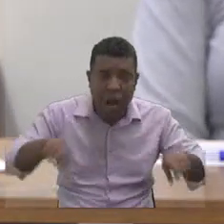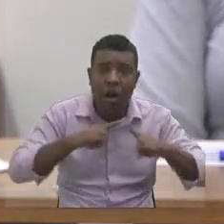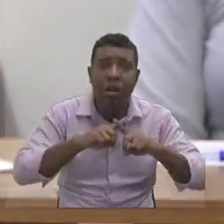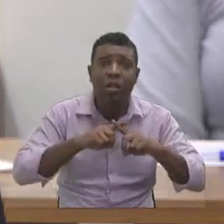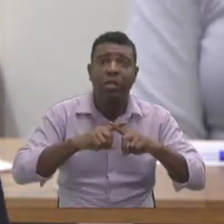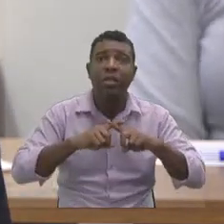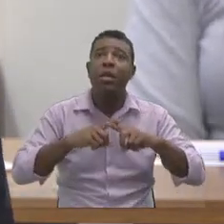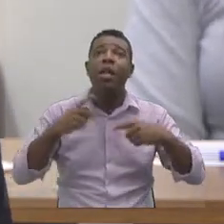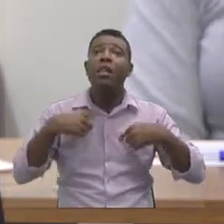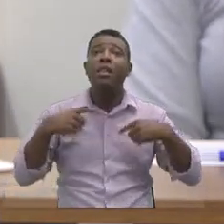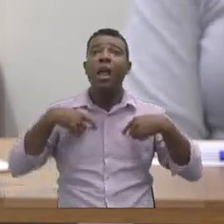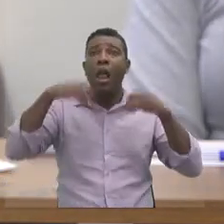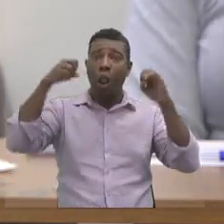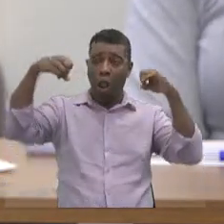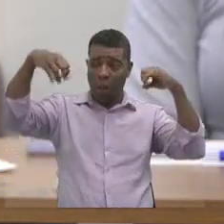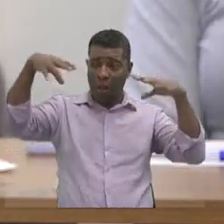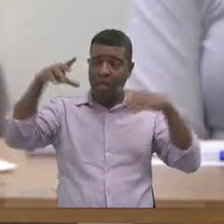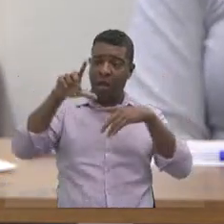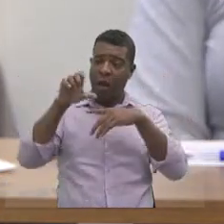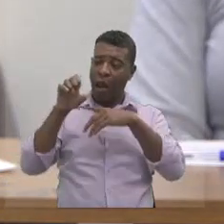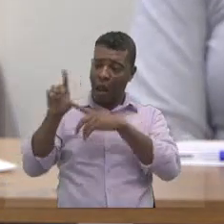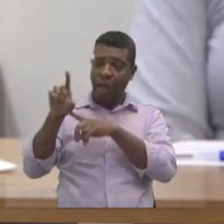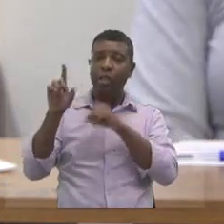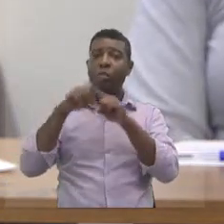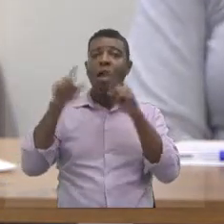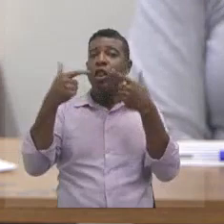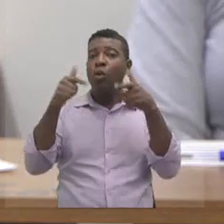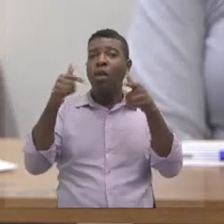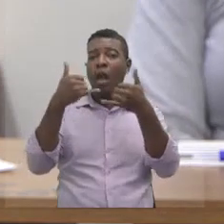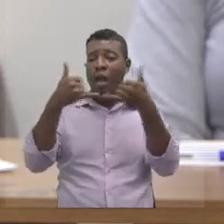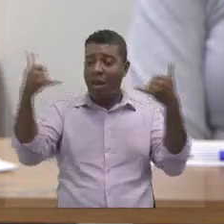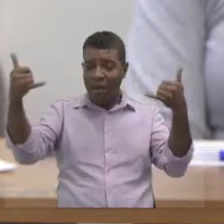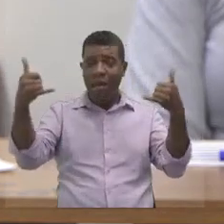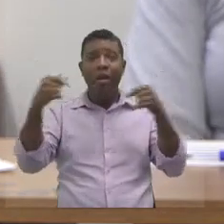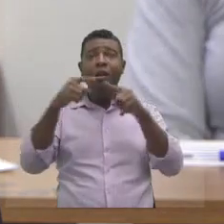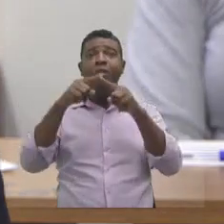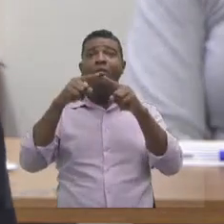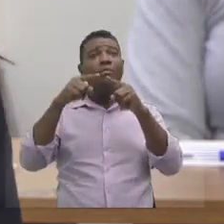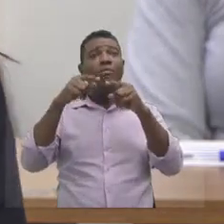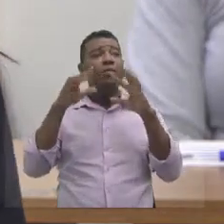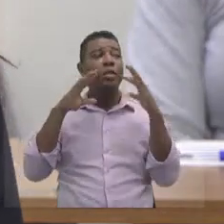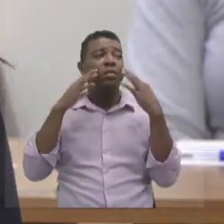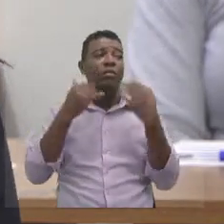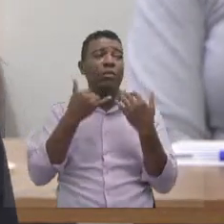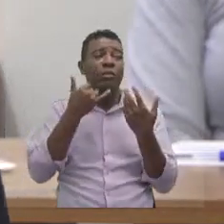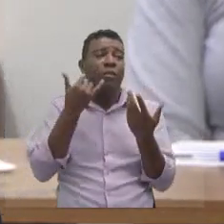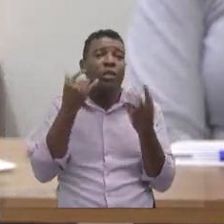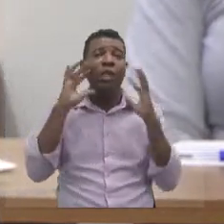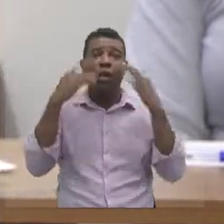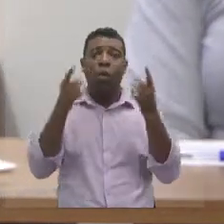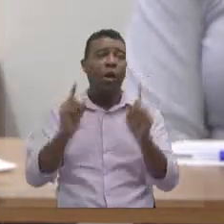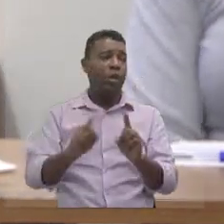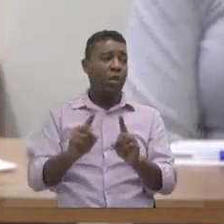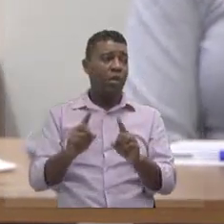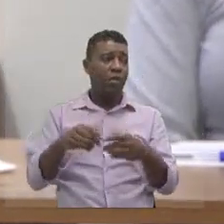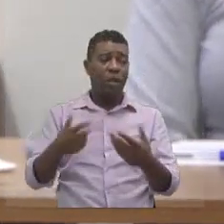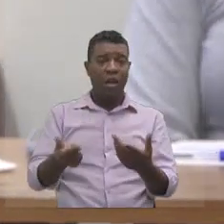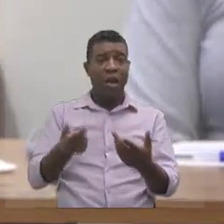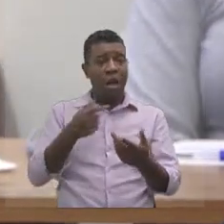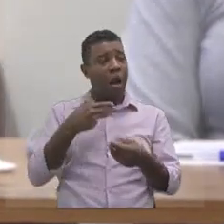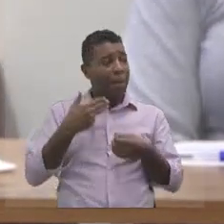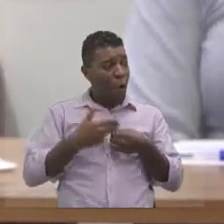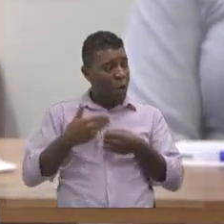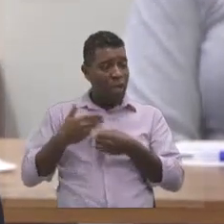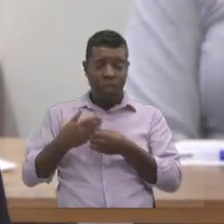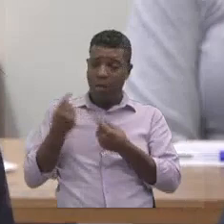ter o cabeamento não justifica Lembrando que todos os municípios repassam mensalmente a taxa de iluminação e essa taxa não tá